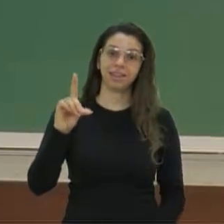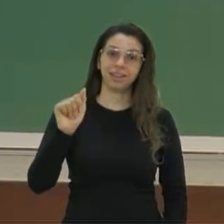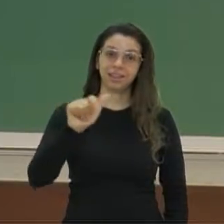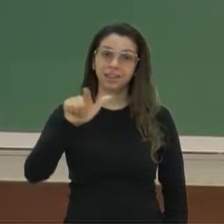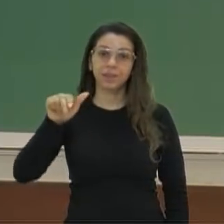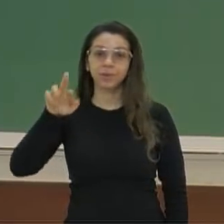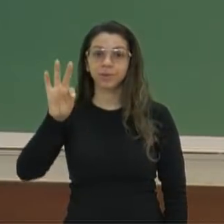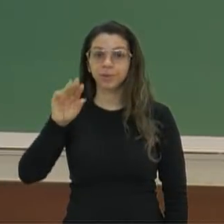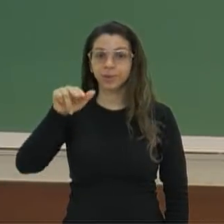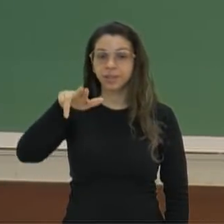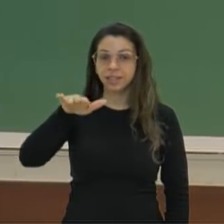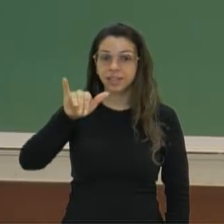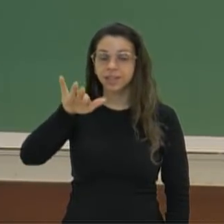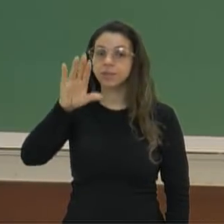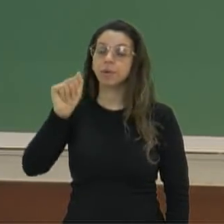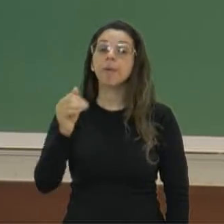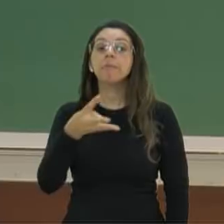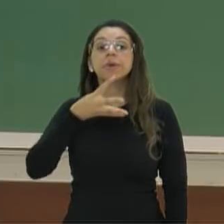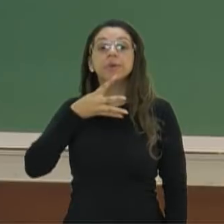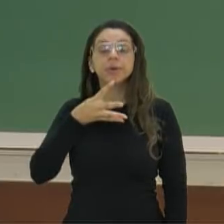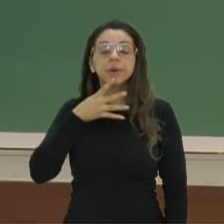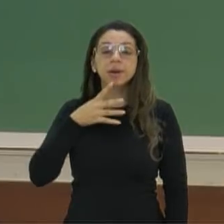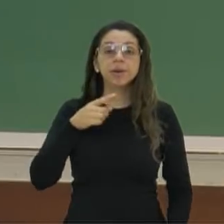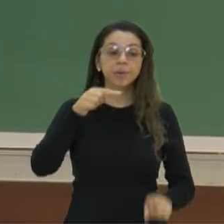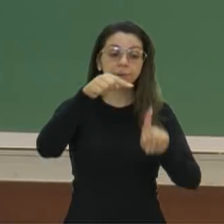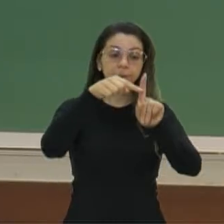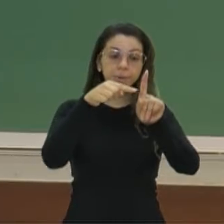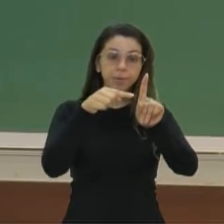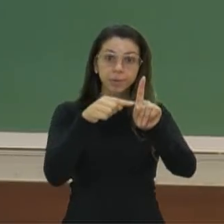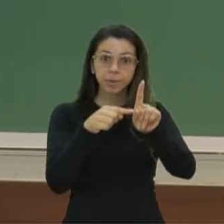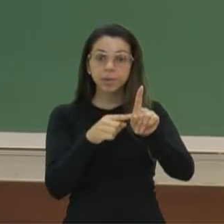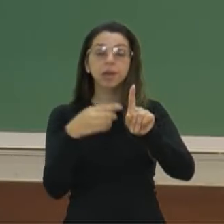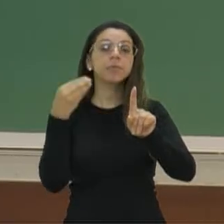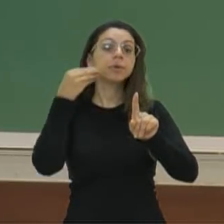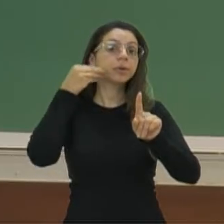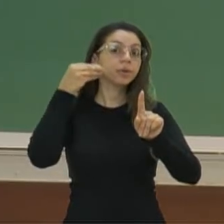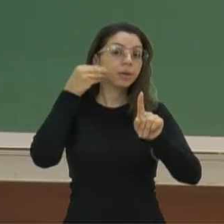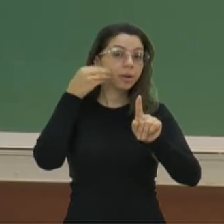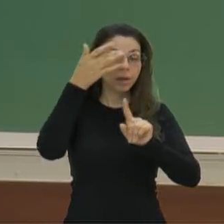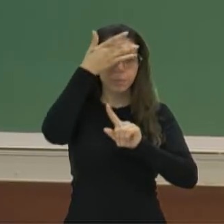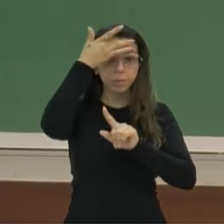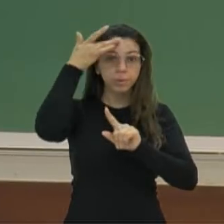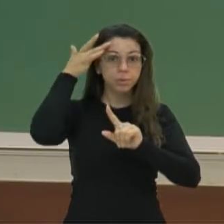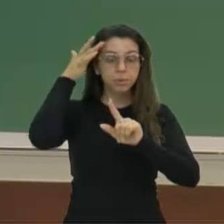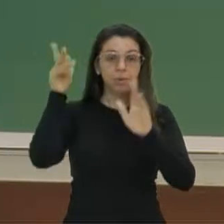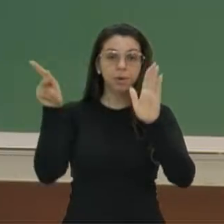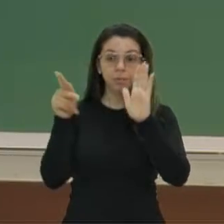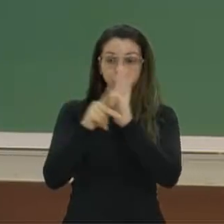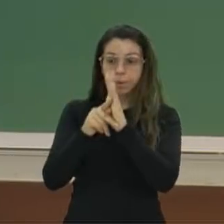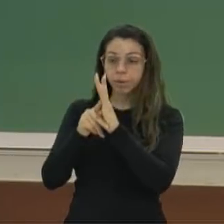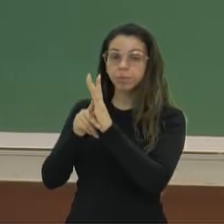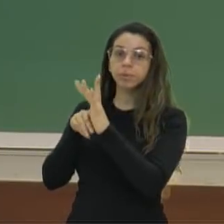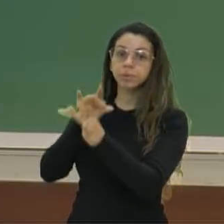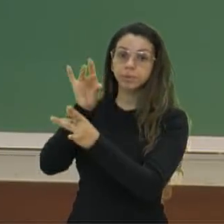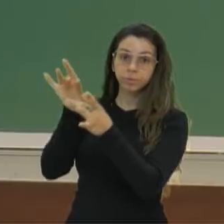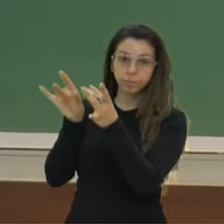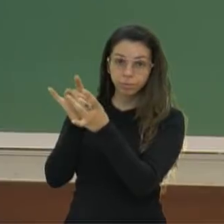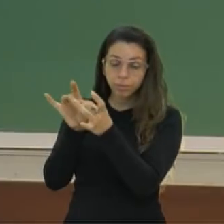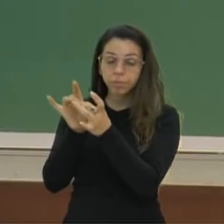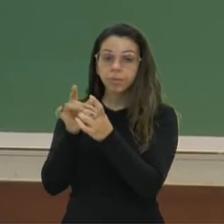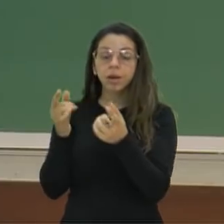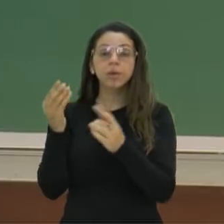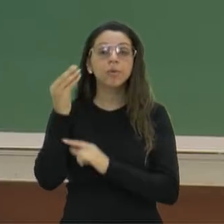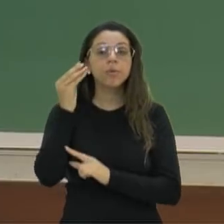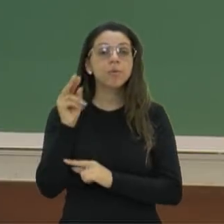não. Então é só para a gente conhecer os tipos de testes que um especialista utiliza para